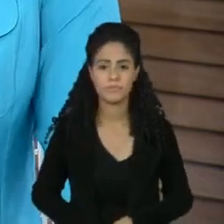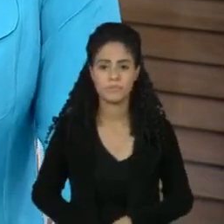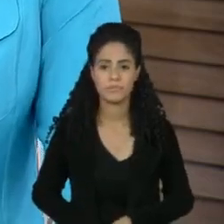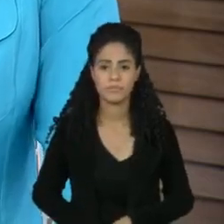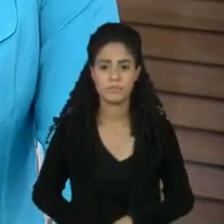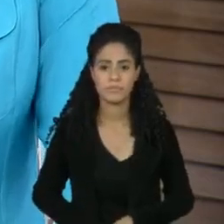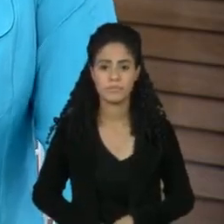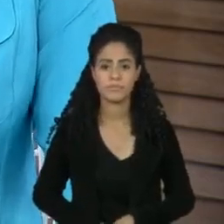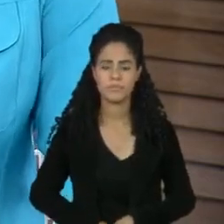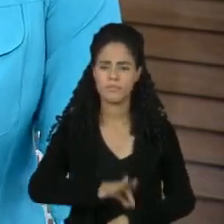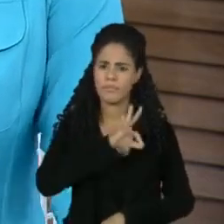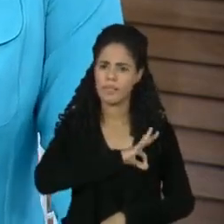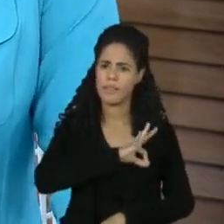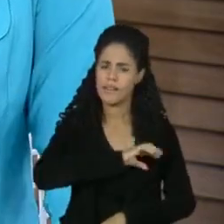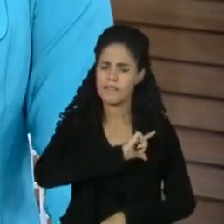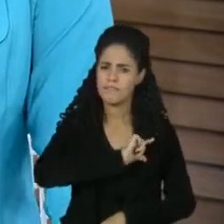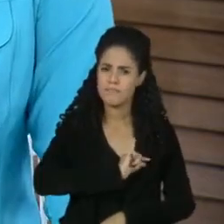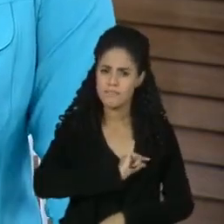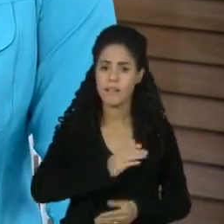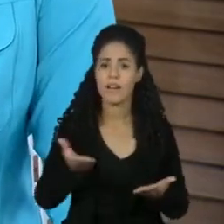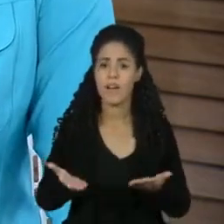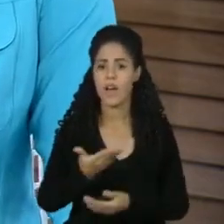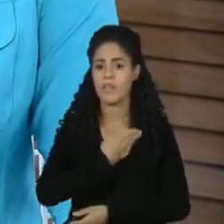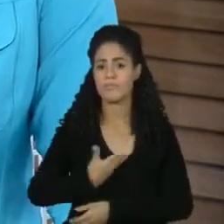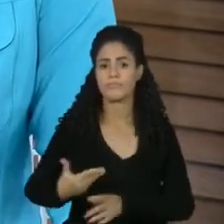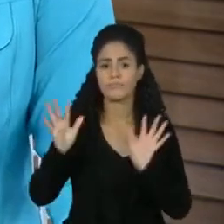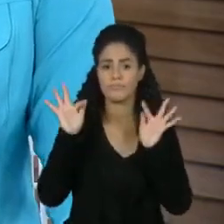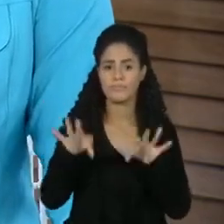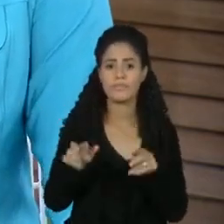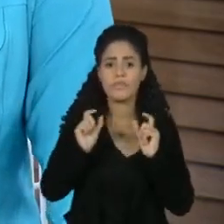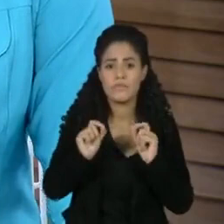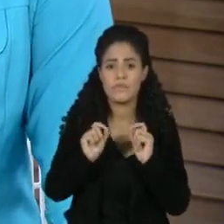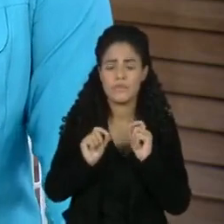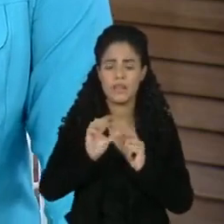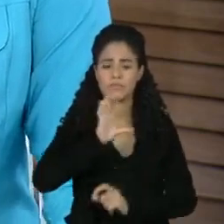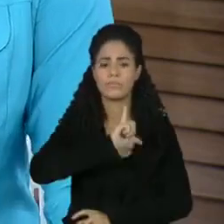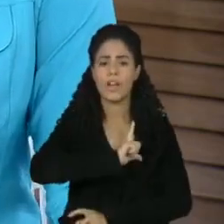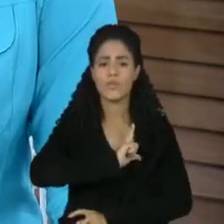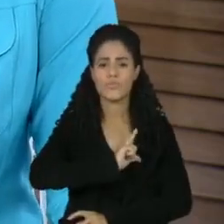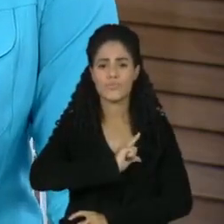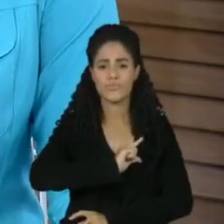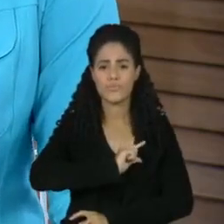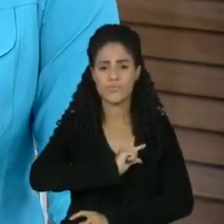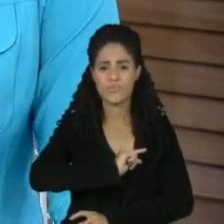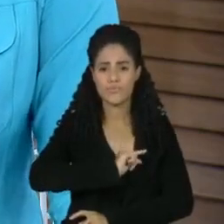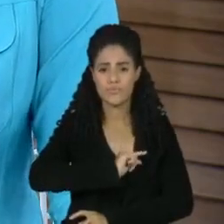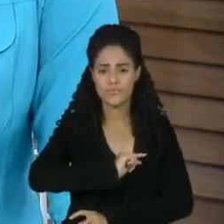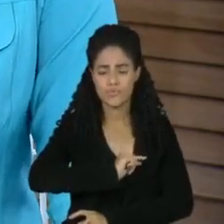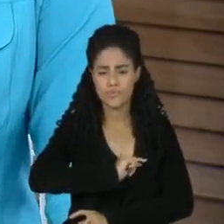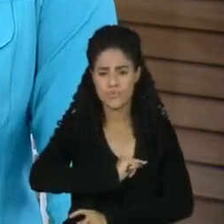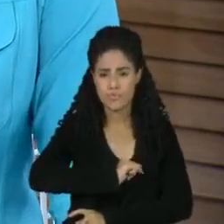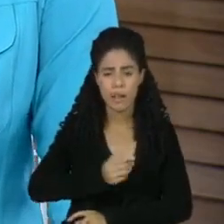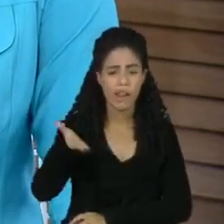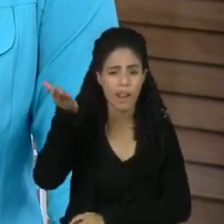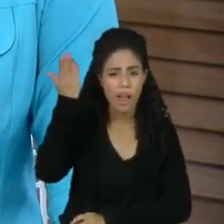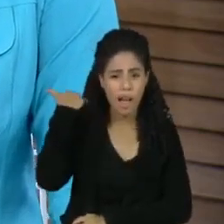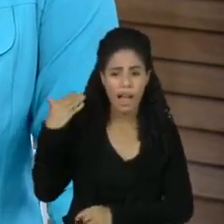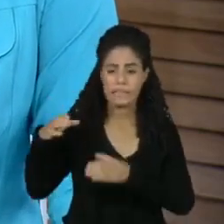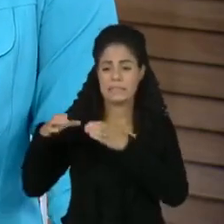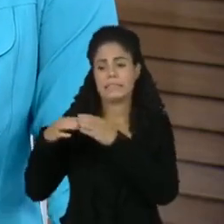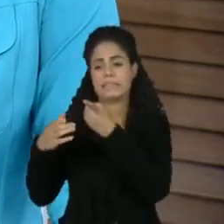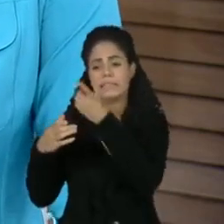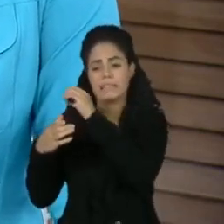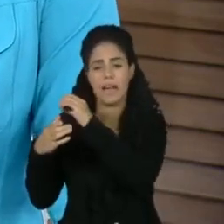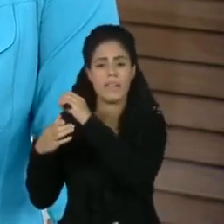E o salário mínimo terá, no final do governo Bolsonaro, o menor poder de compra desde o Plano Real. De cada 10